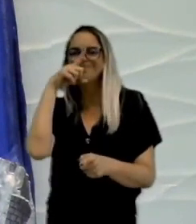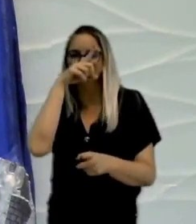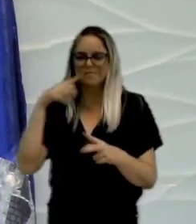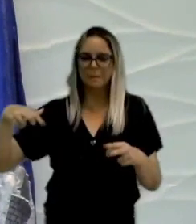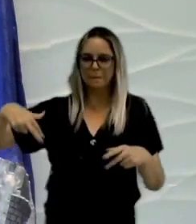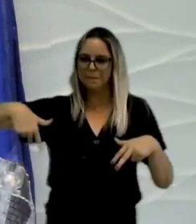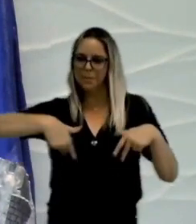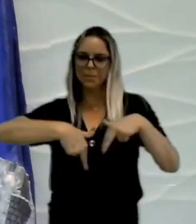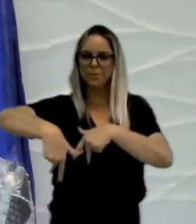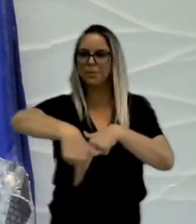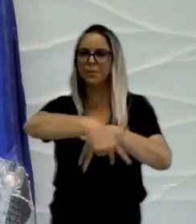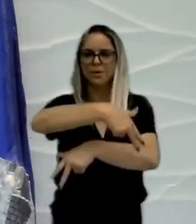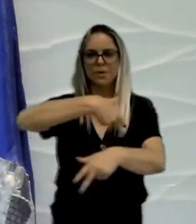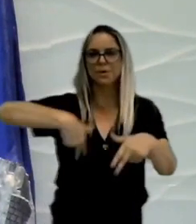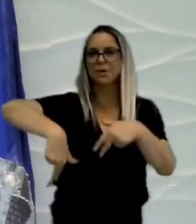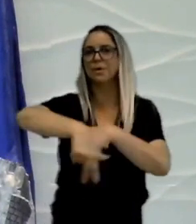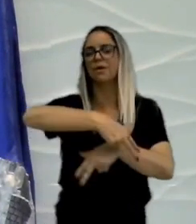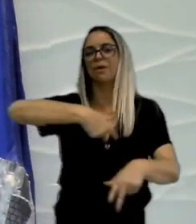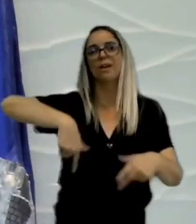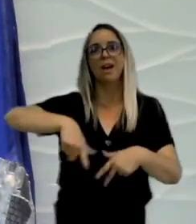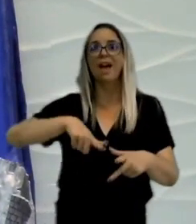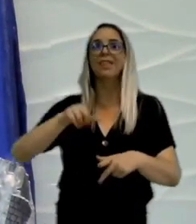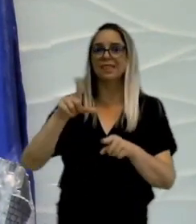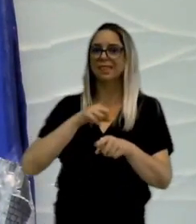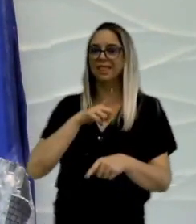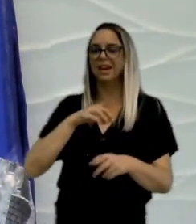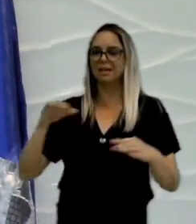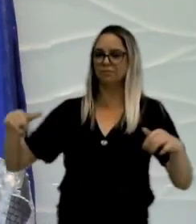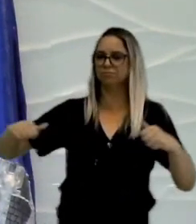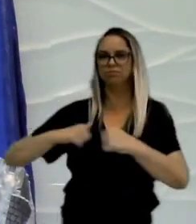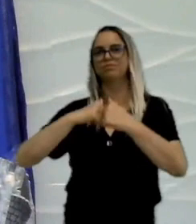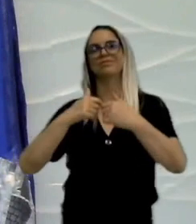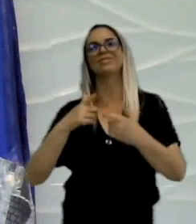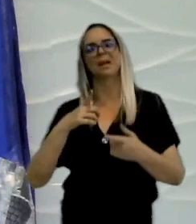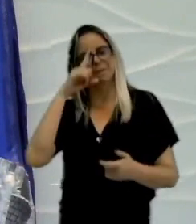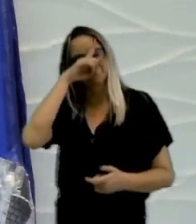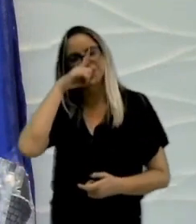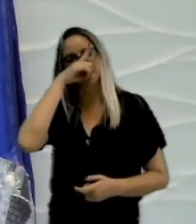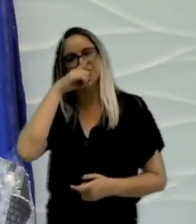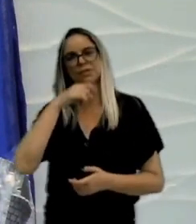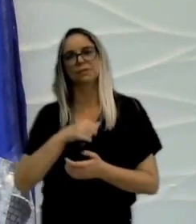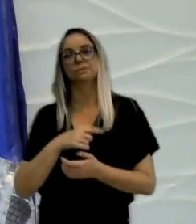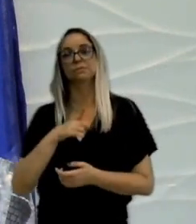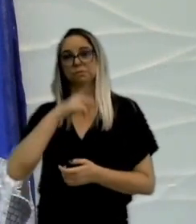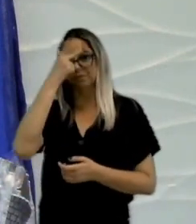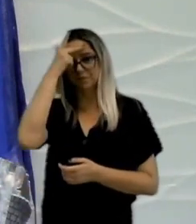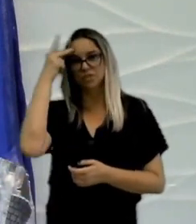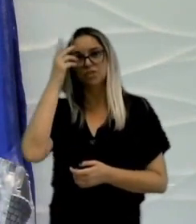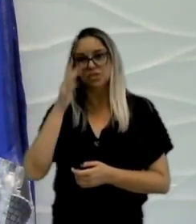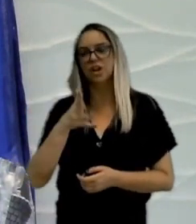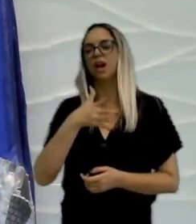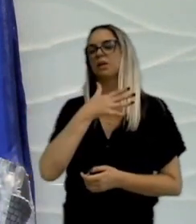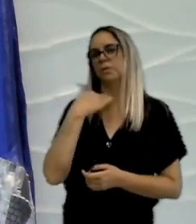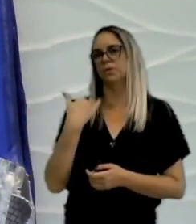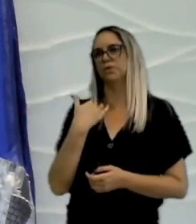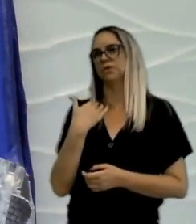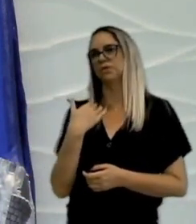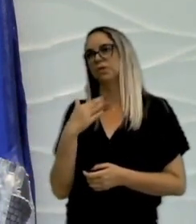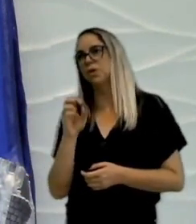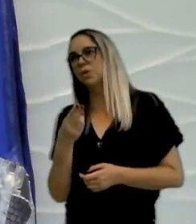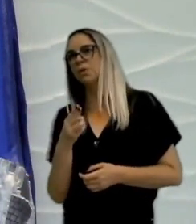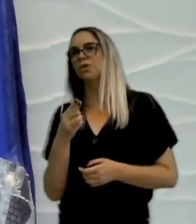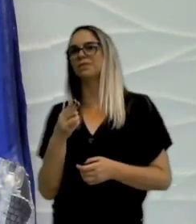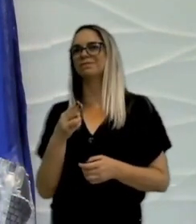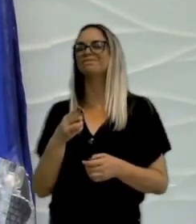pedestres, acontece muitos acidentes, boa parte deles já teve vítimas fatais, outros até hoje carregam as